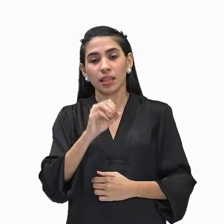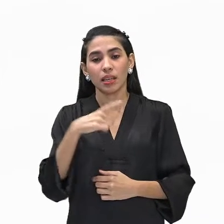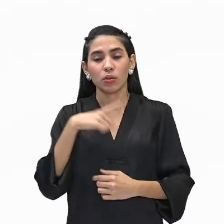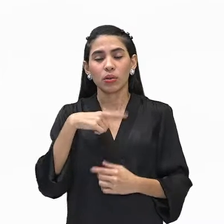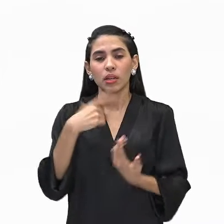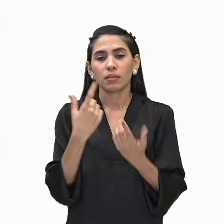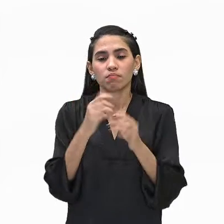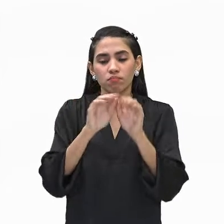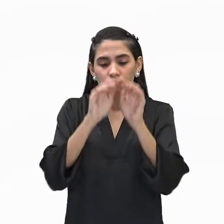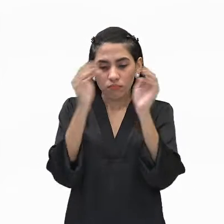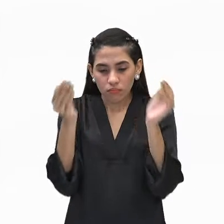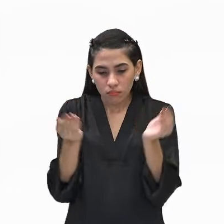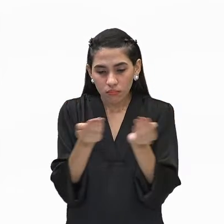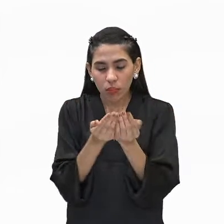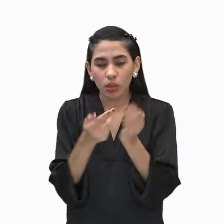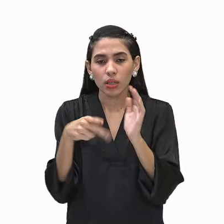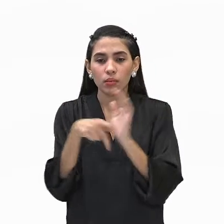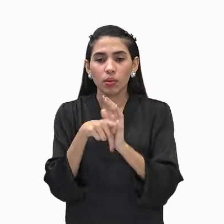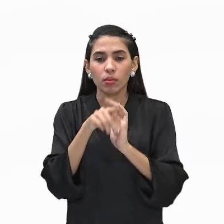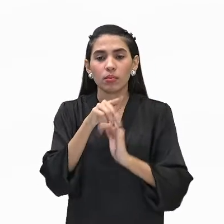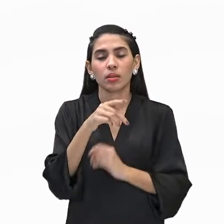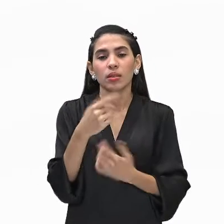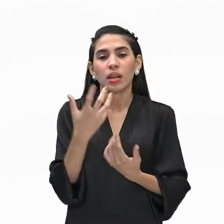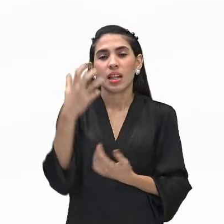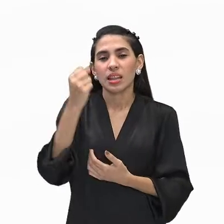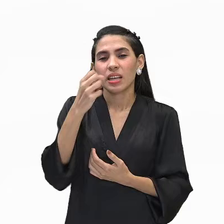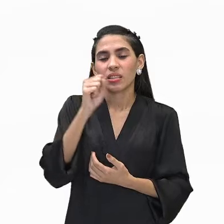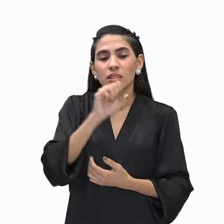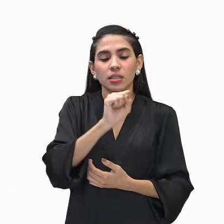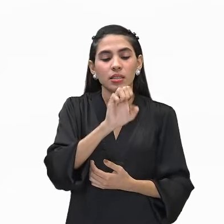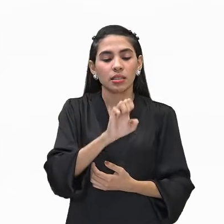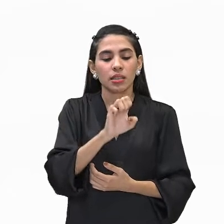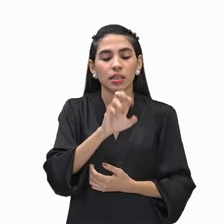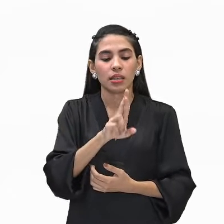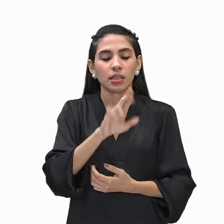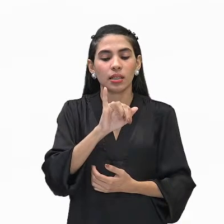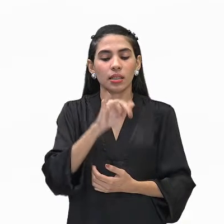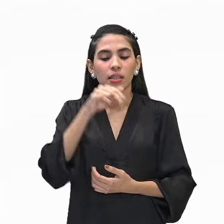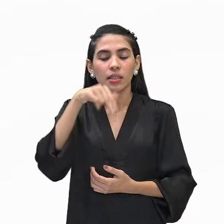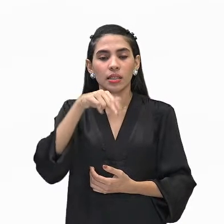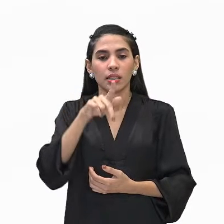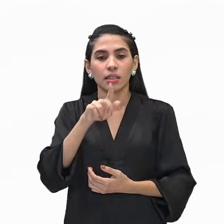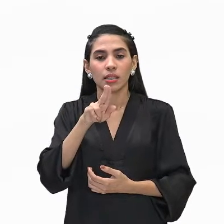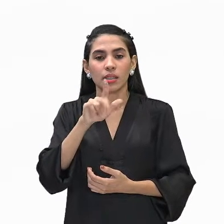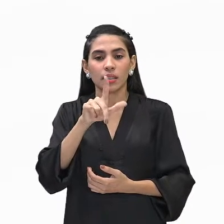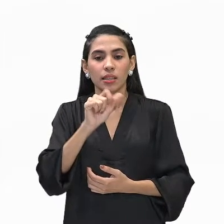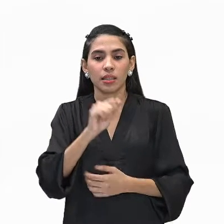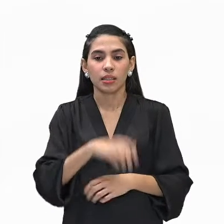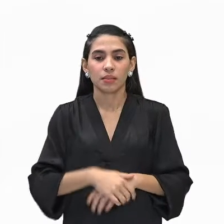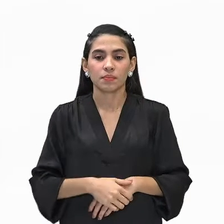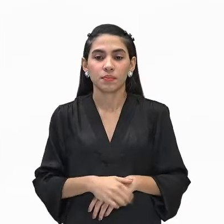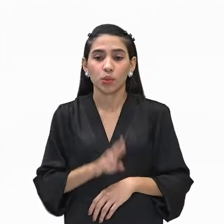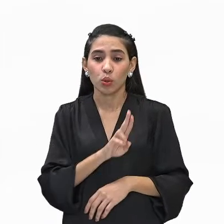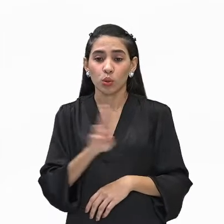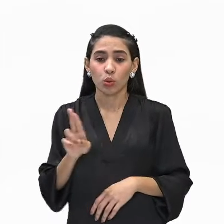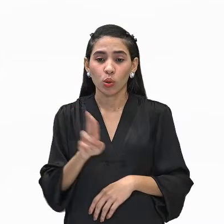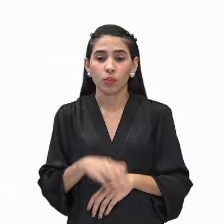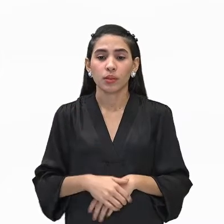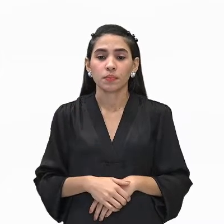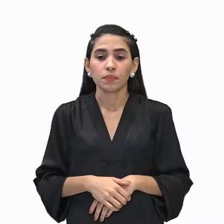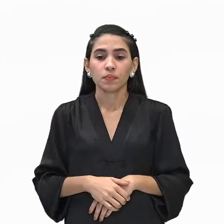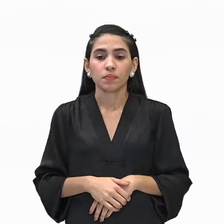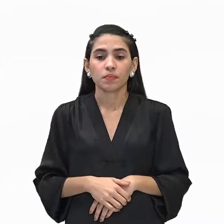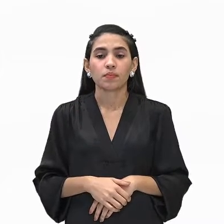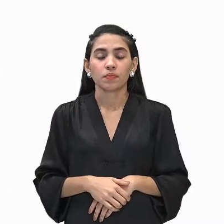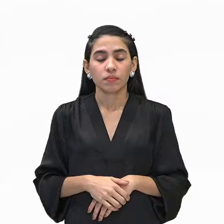bolas de seringa, sim, do leite da seringa, da Hevea brasiliensis, que é chamada de Cernambi. Então eles pegavam toda a